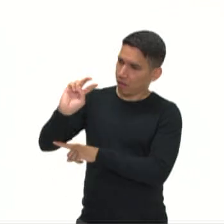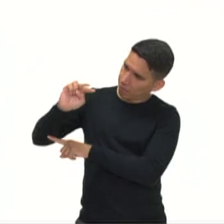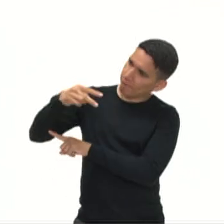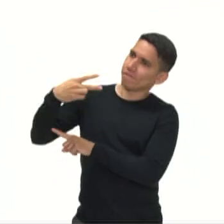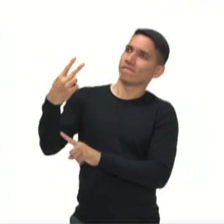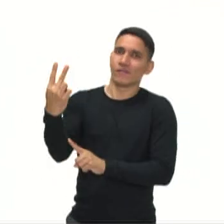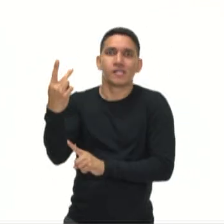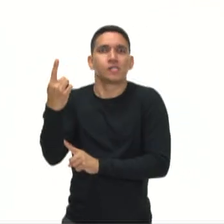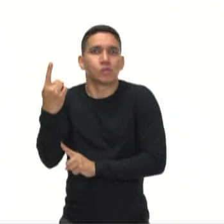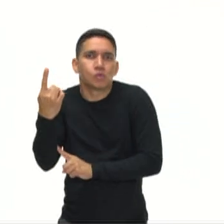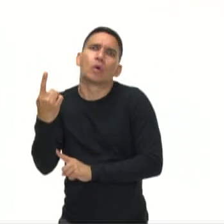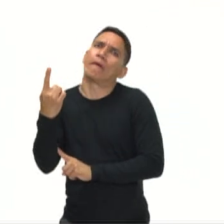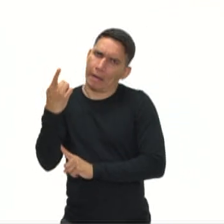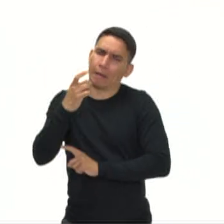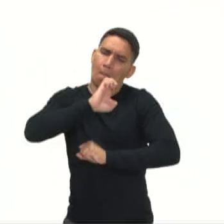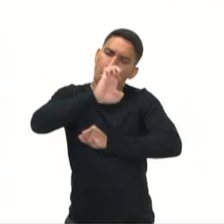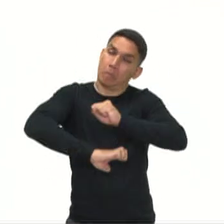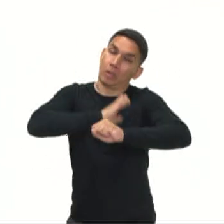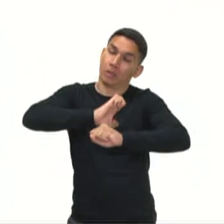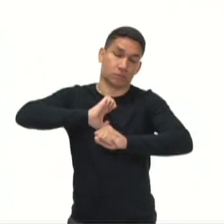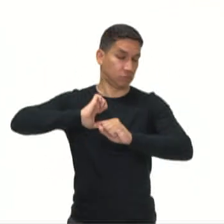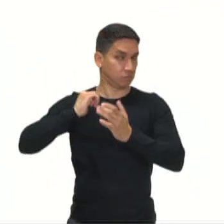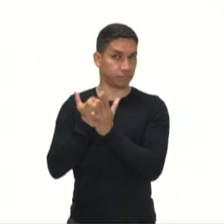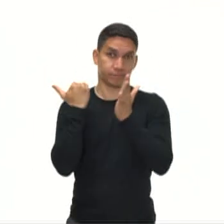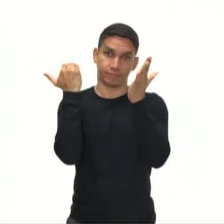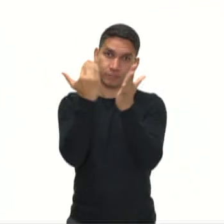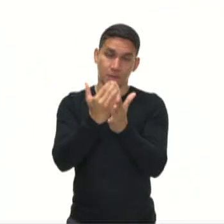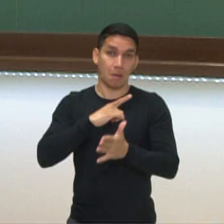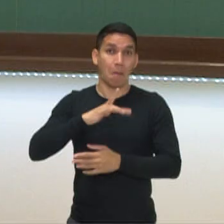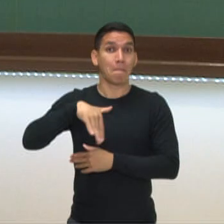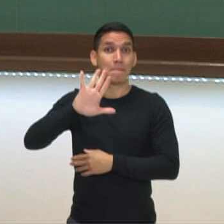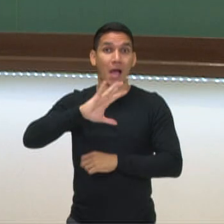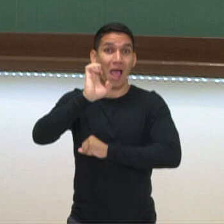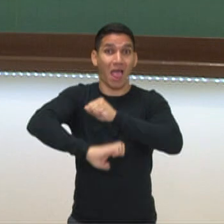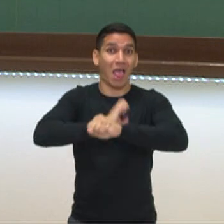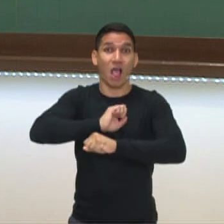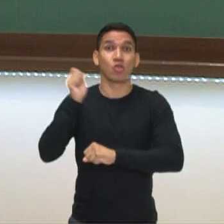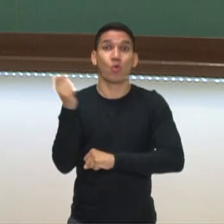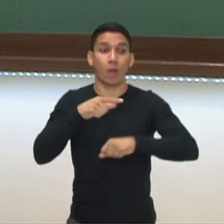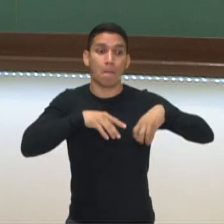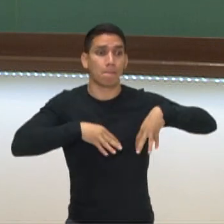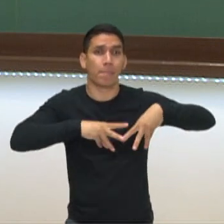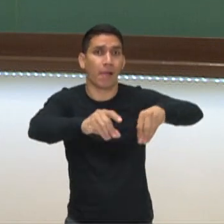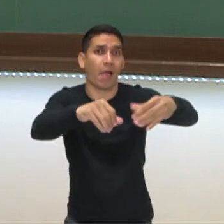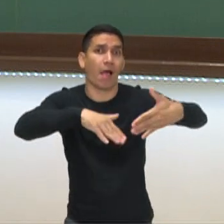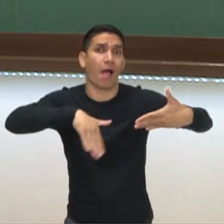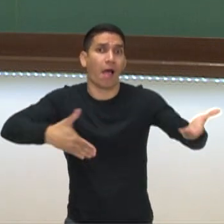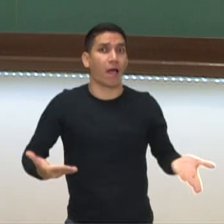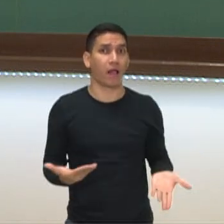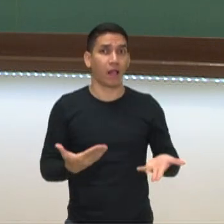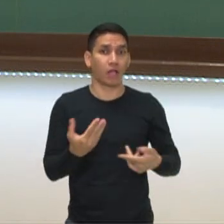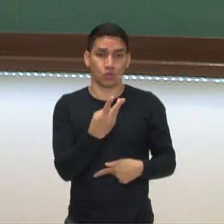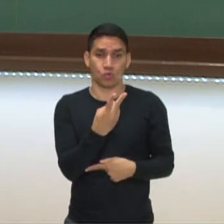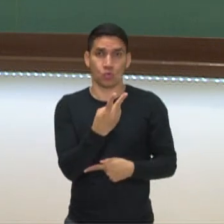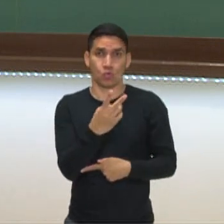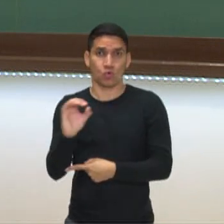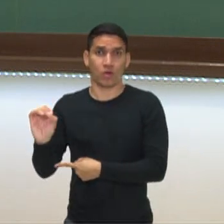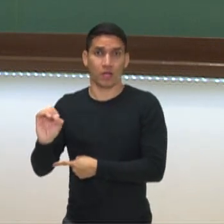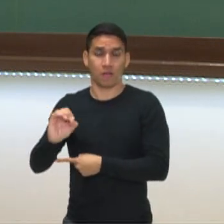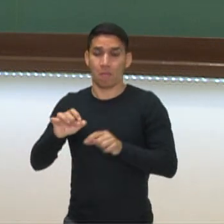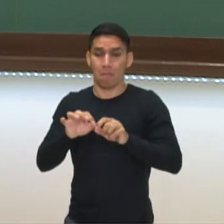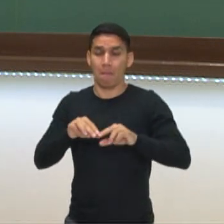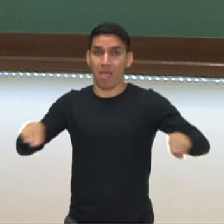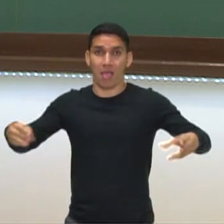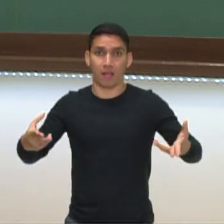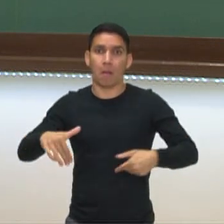bastante elétrons, tá? Pra você ter uma ideia, isso aqui são mais elétrons do que grãos de areia que tem numa praia de 200 metros de comprimento.